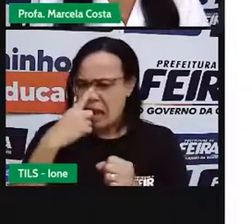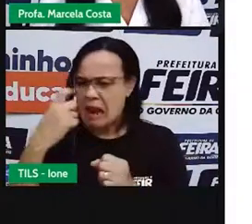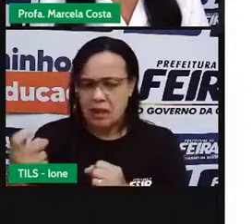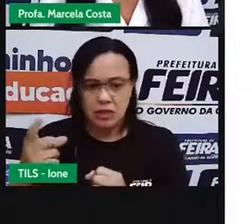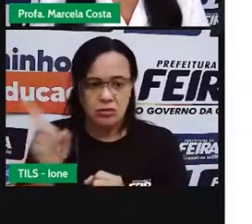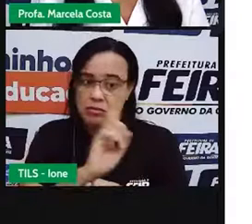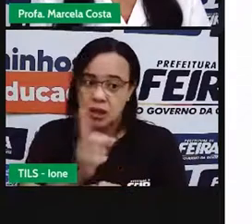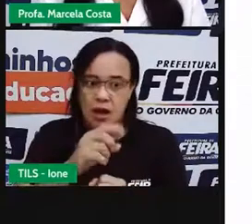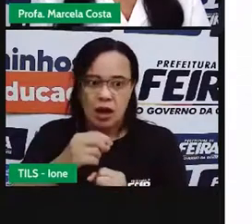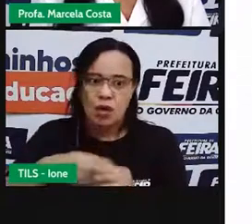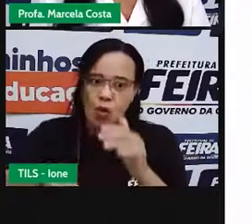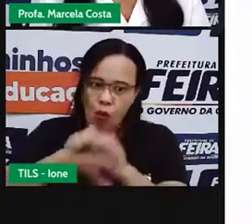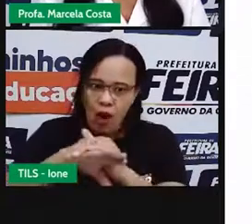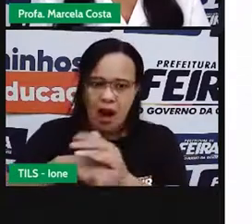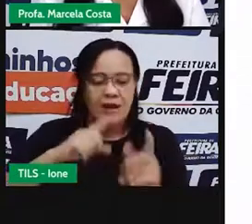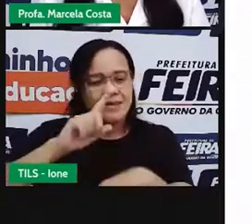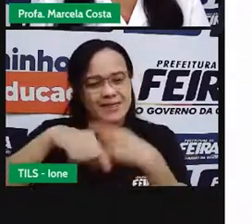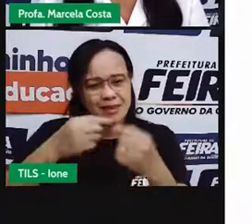lixo.